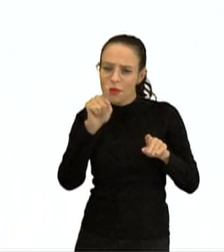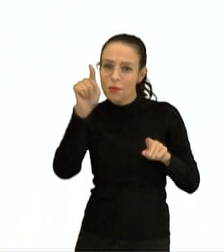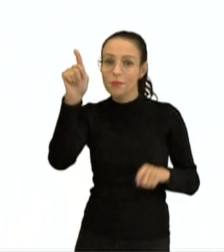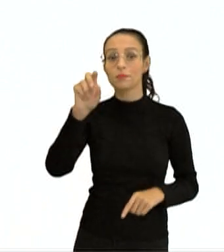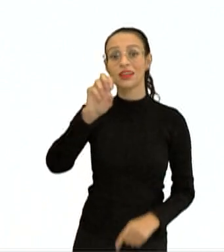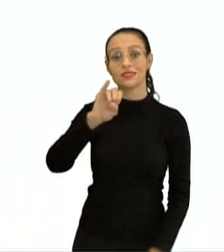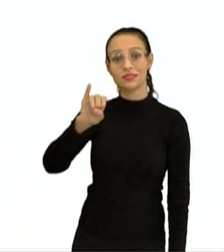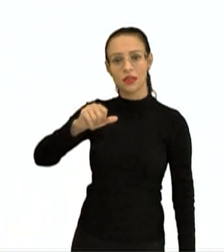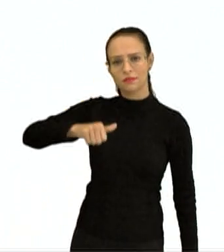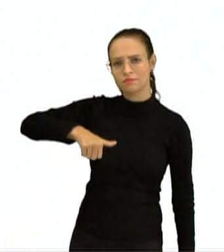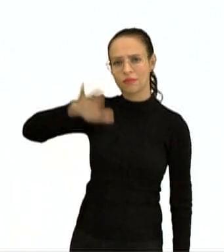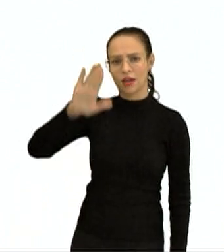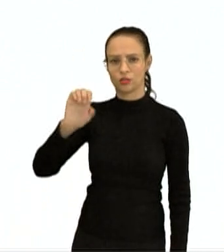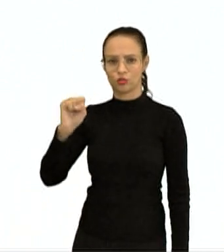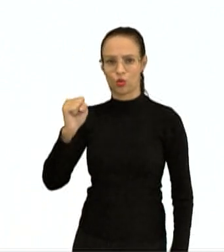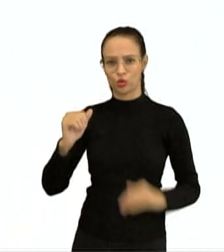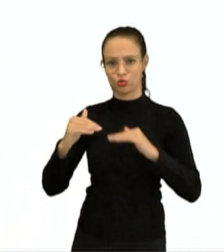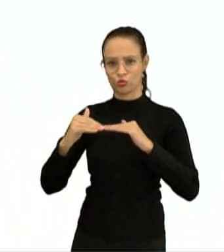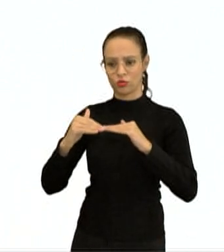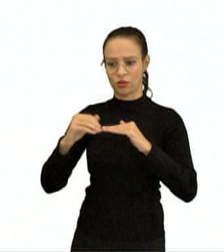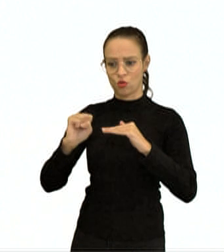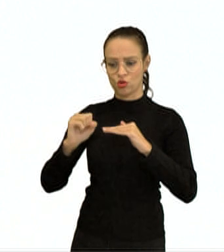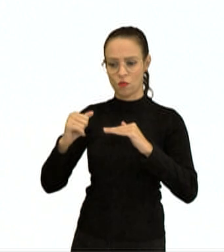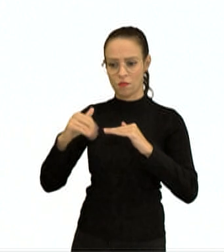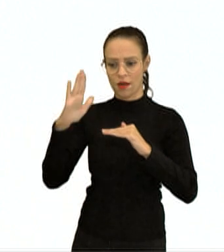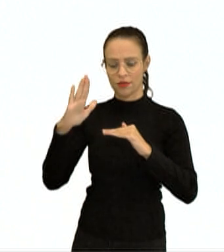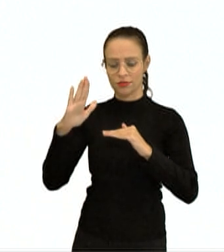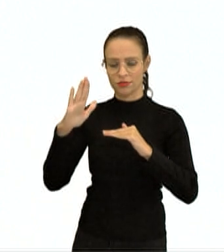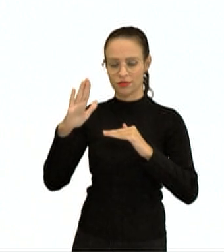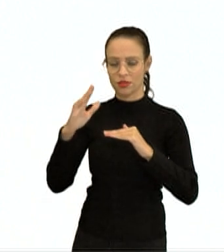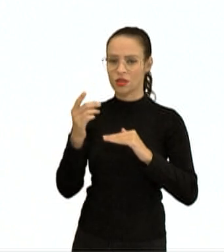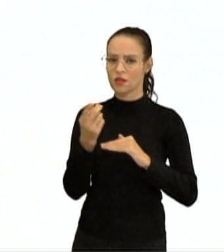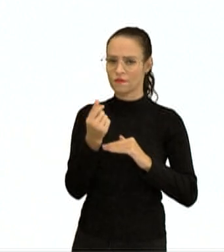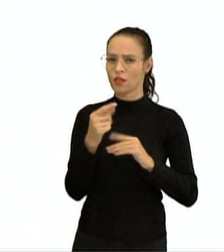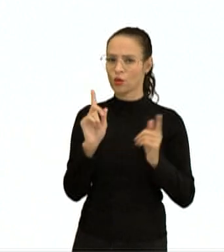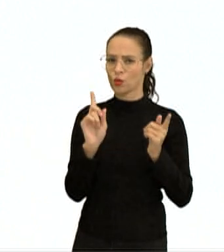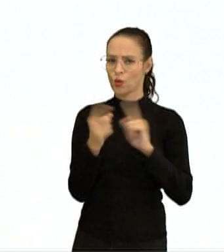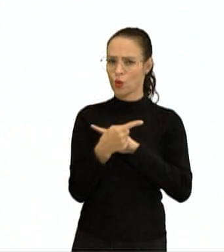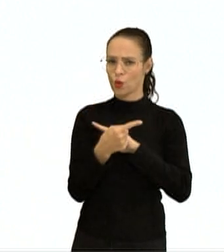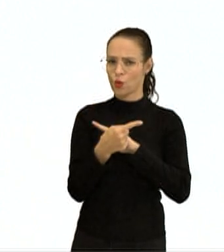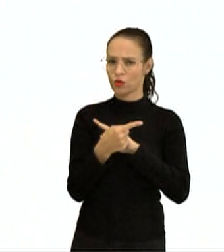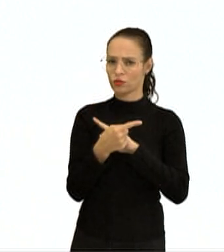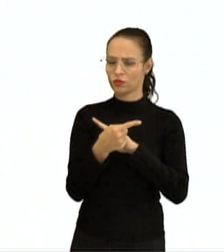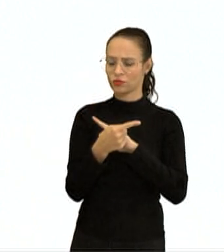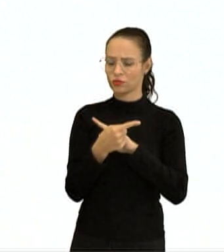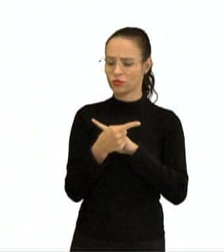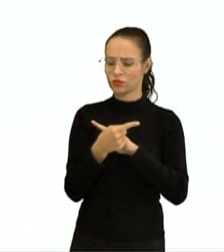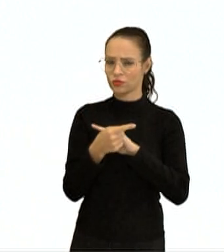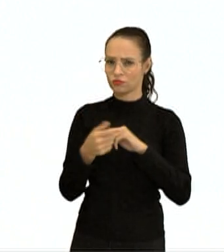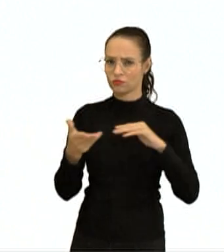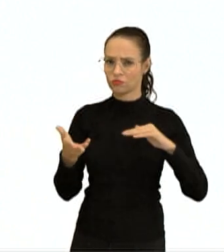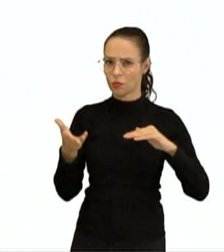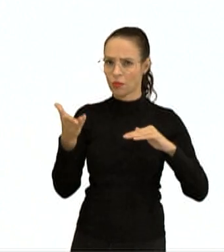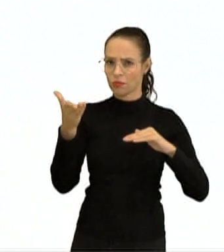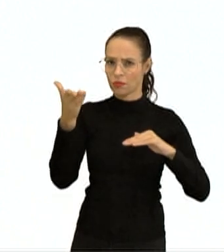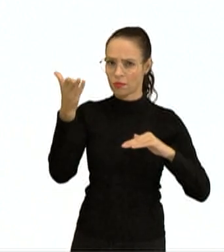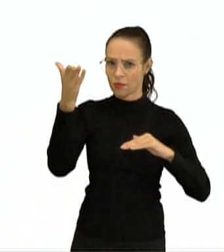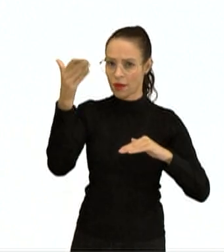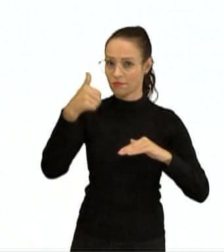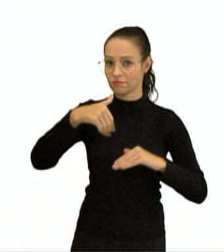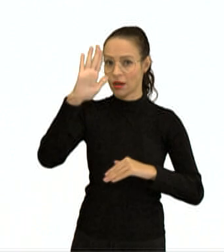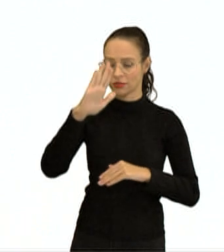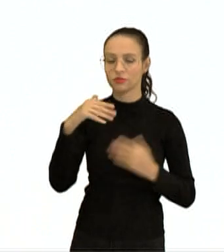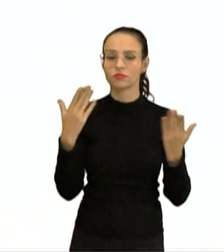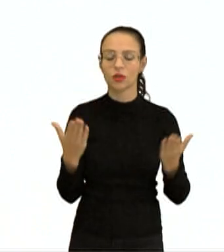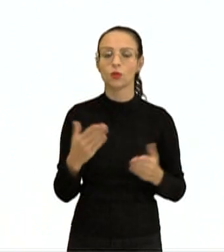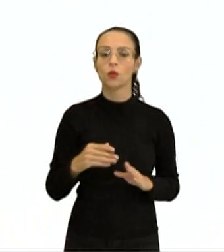8 consultas, os valores ali, eles trocam, né? Se invertem no sentido de aumento, né? Um começa a aumentar mais do que o outro.